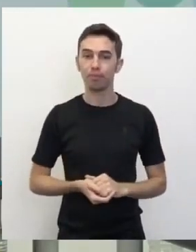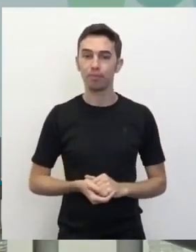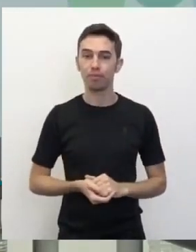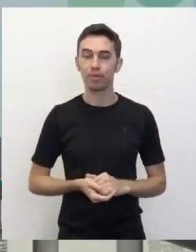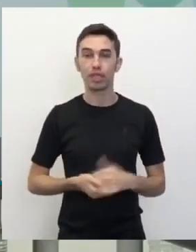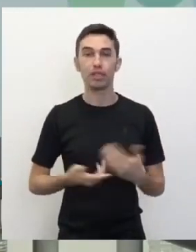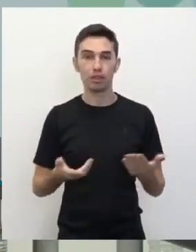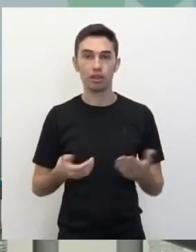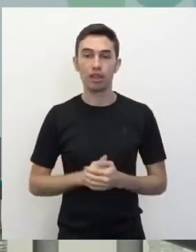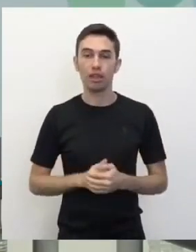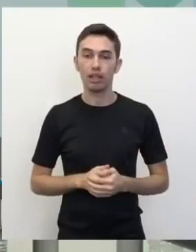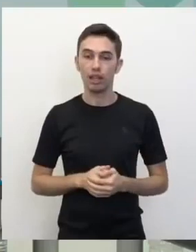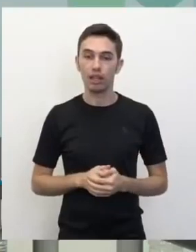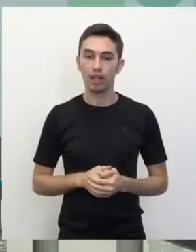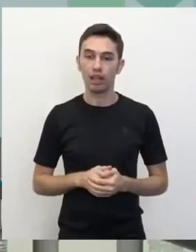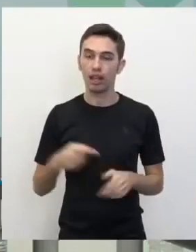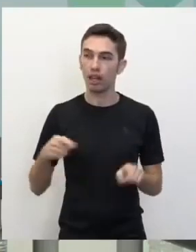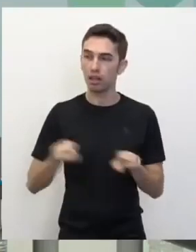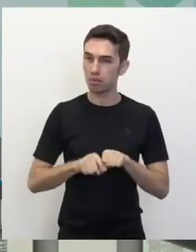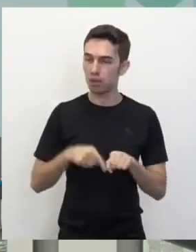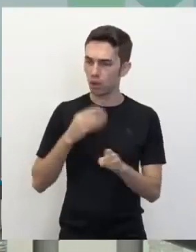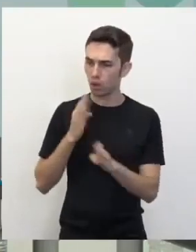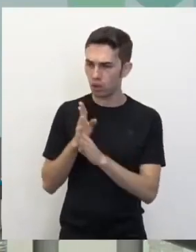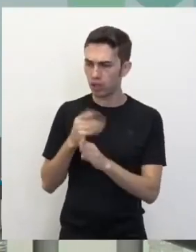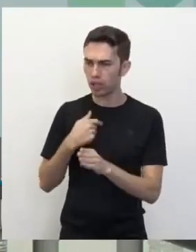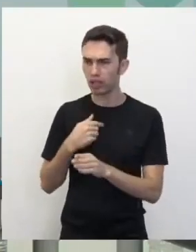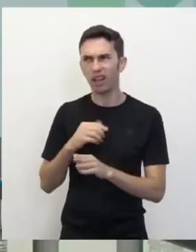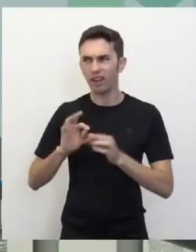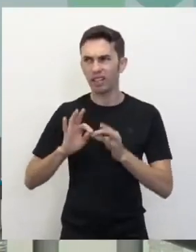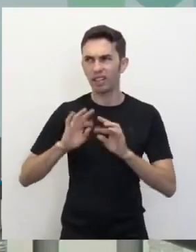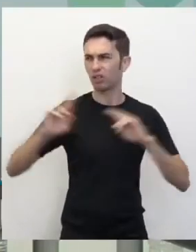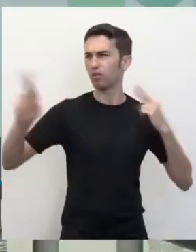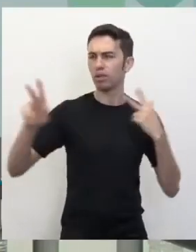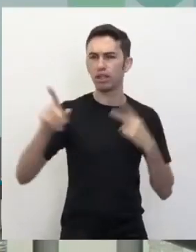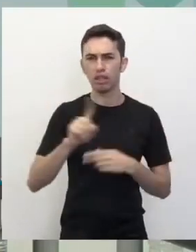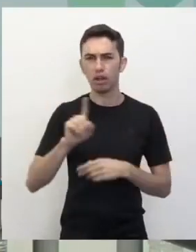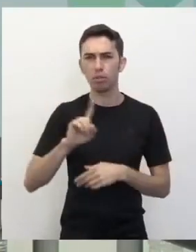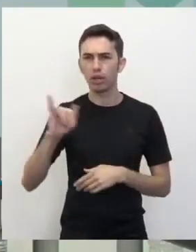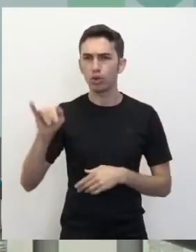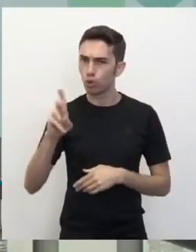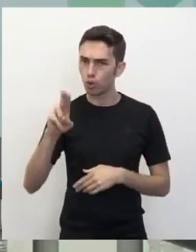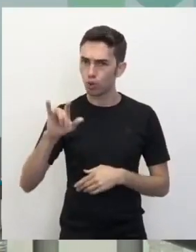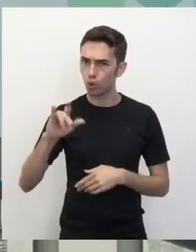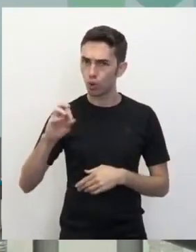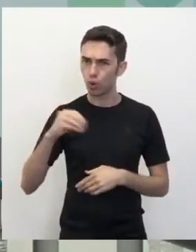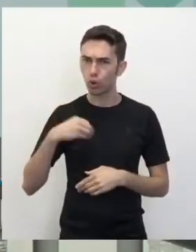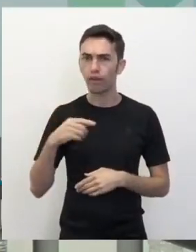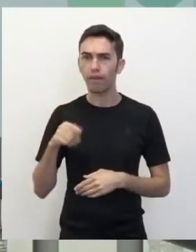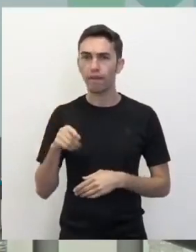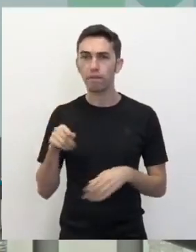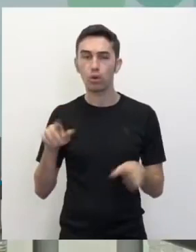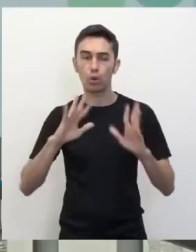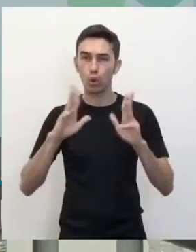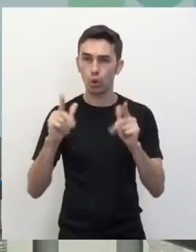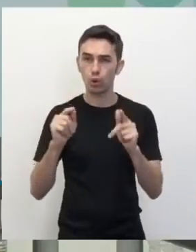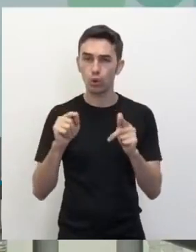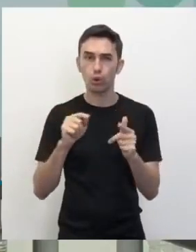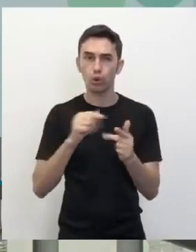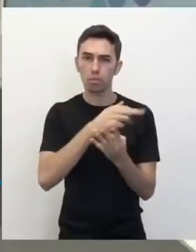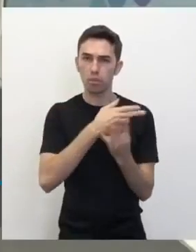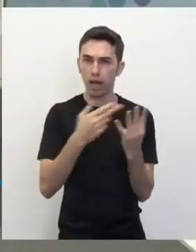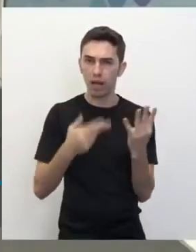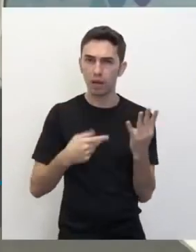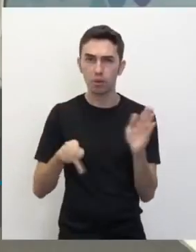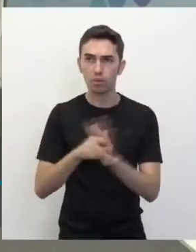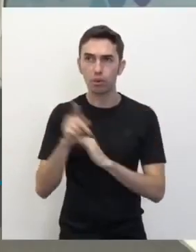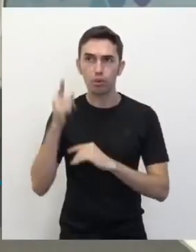como questão. Eu encontrei uma, não fugiu muito, mas, por exemplo, o professor Júlio colocou todos os parâmetros do som.